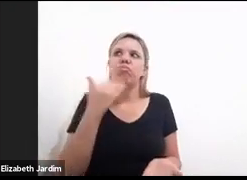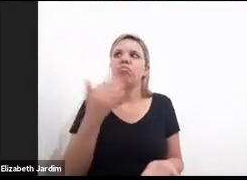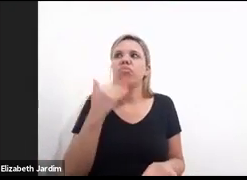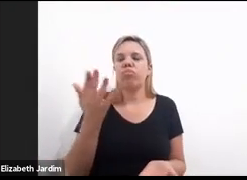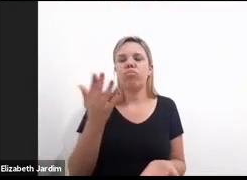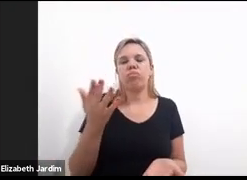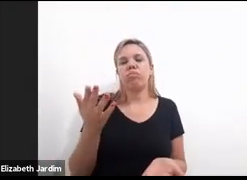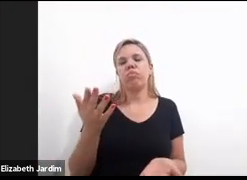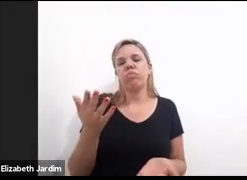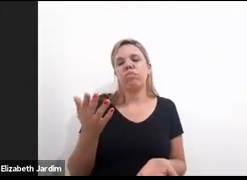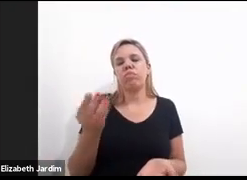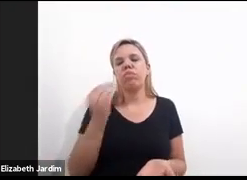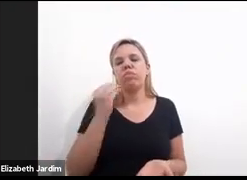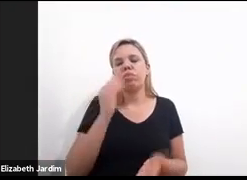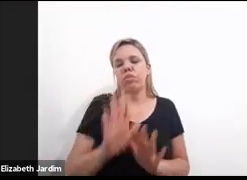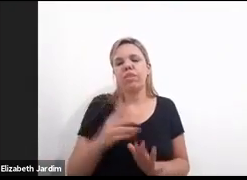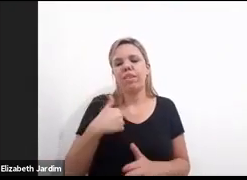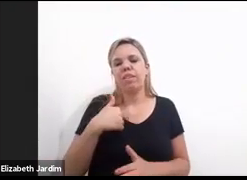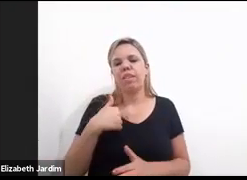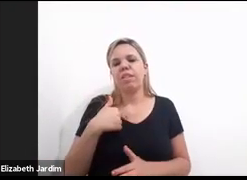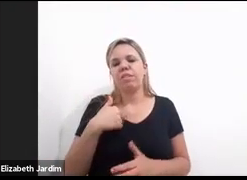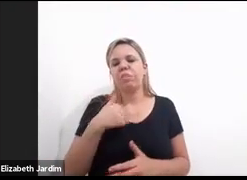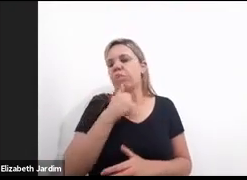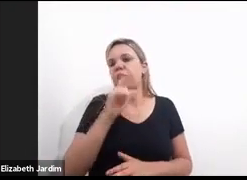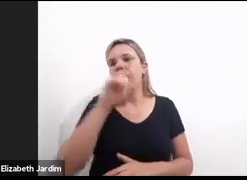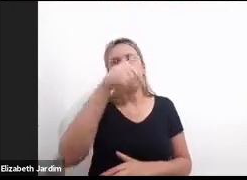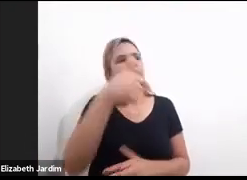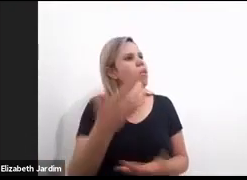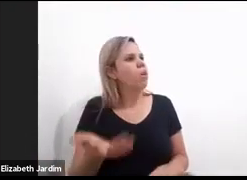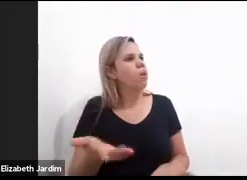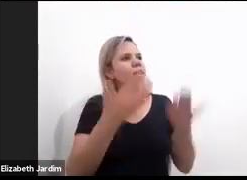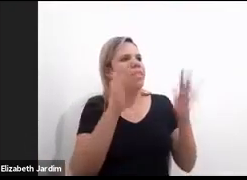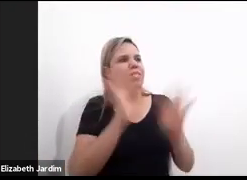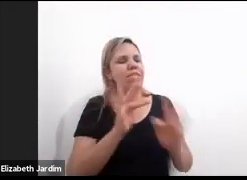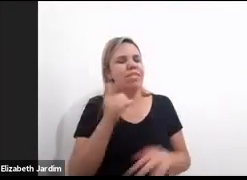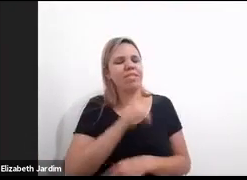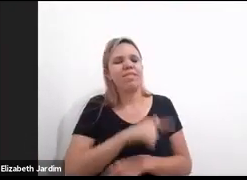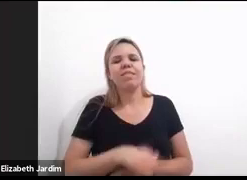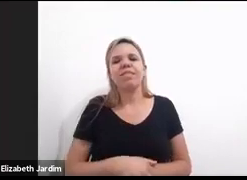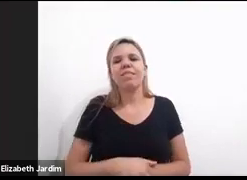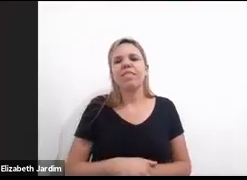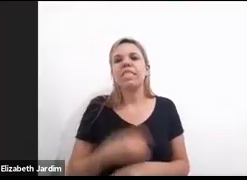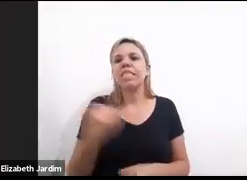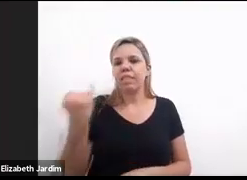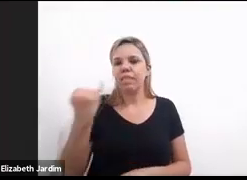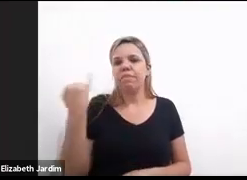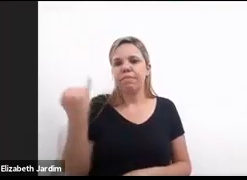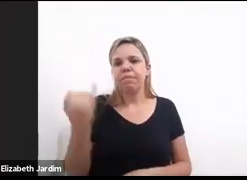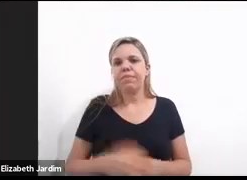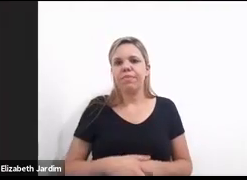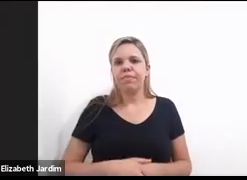possibilidade. Mas eu fiquei bem triste. Aí quando ela pegou, nossa, fiquei muito feliz. Porque é importante, né?